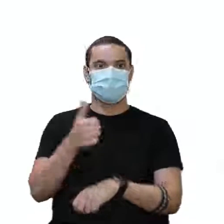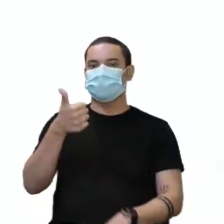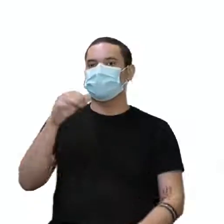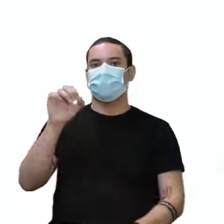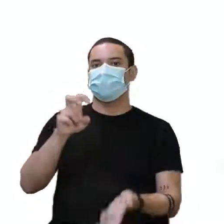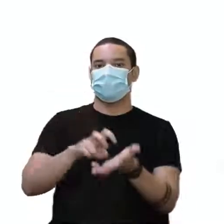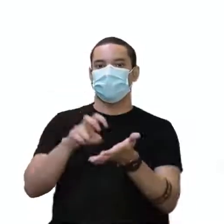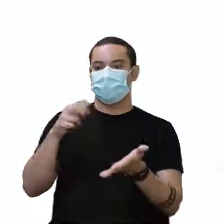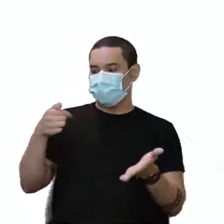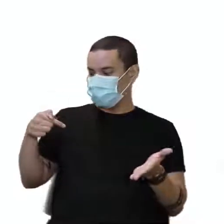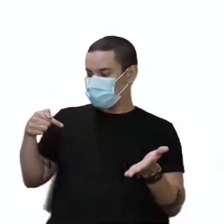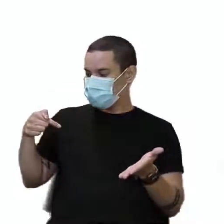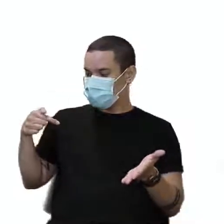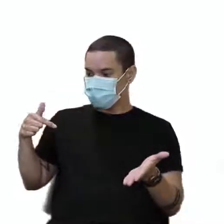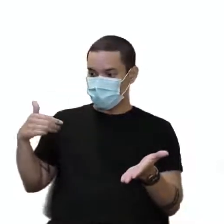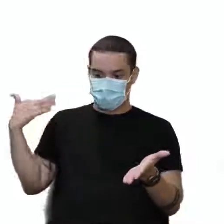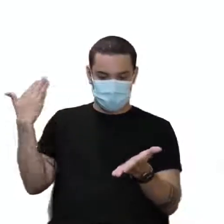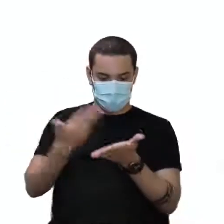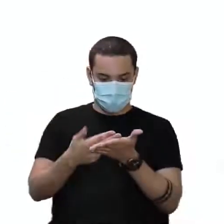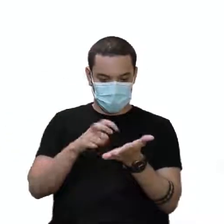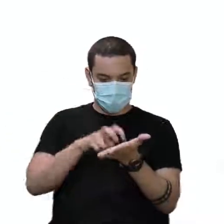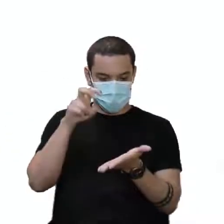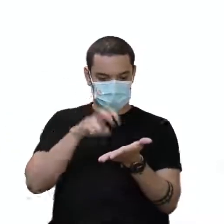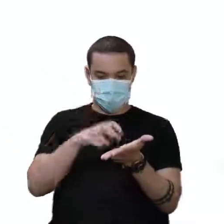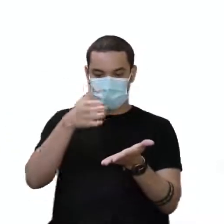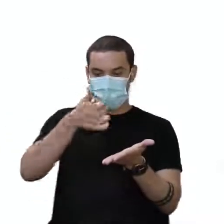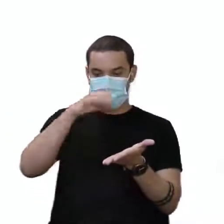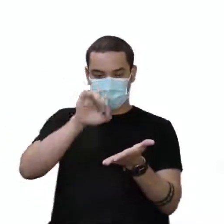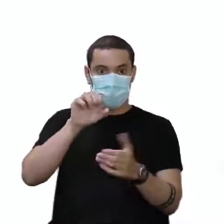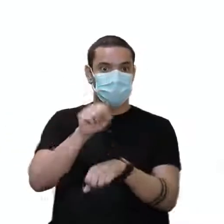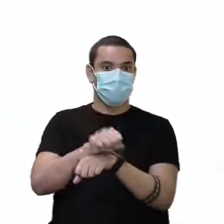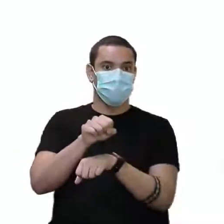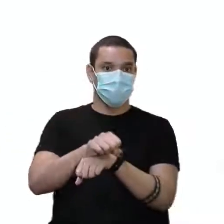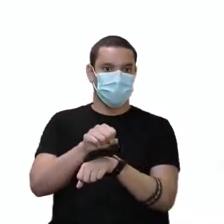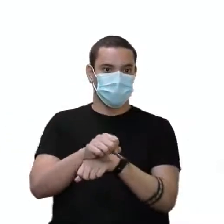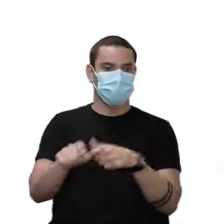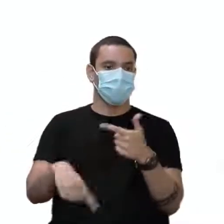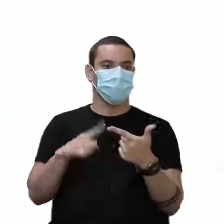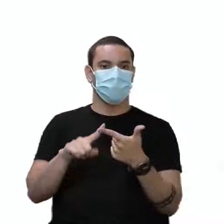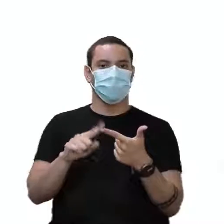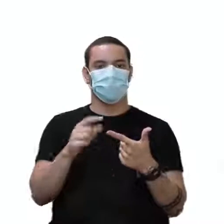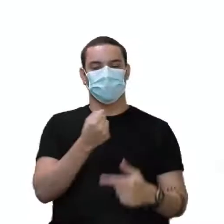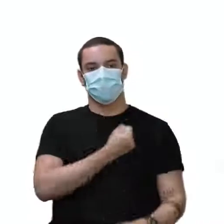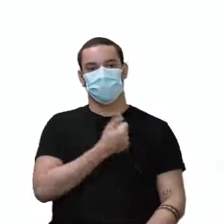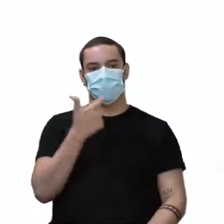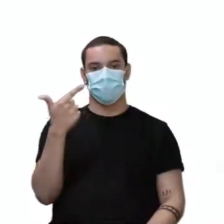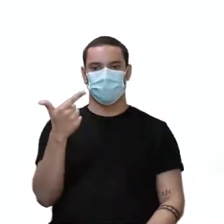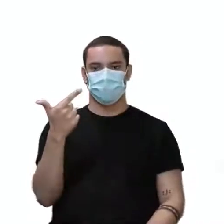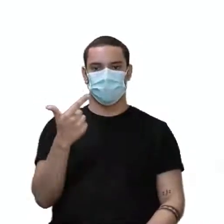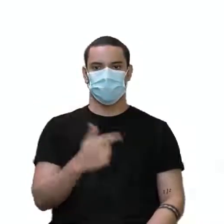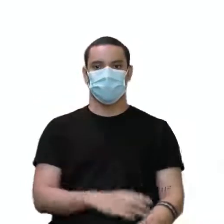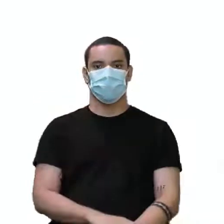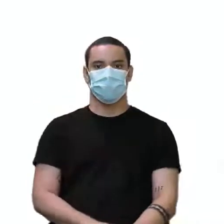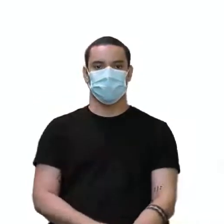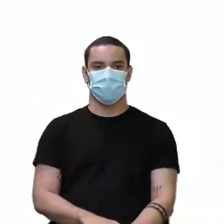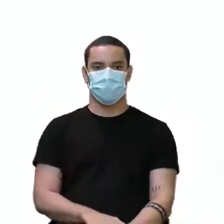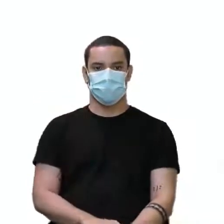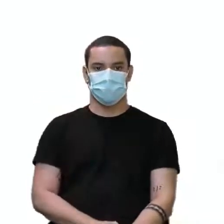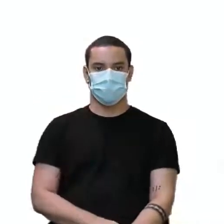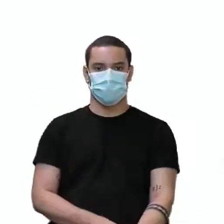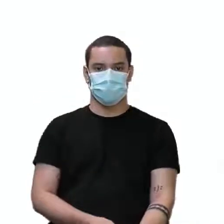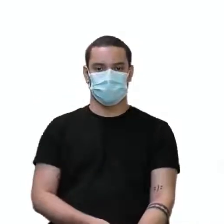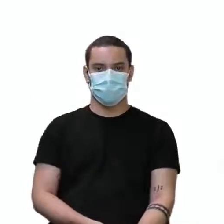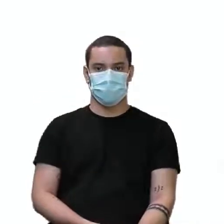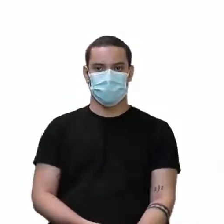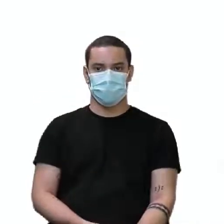horas da manhã. Tudo bem? We haven't seen each other. We haven't seen each other. Aí eu tenho